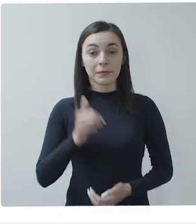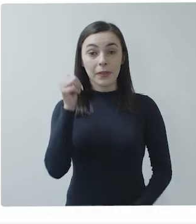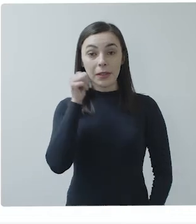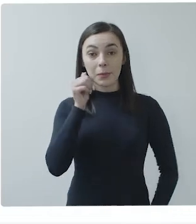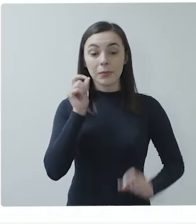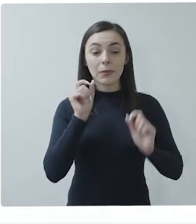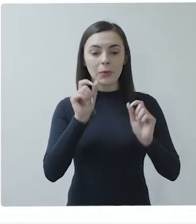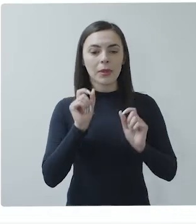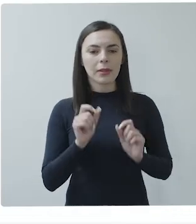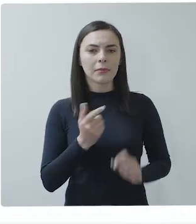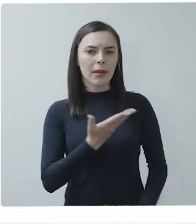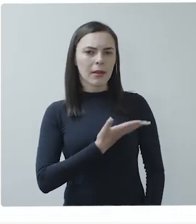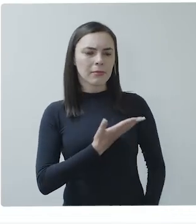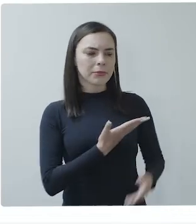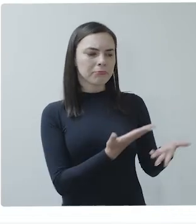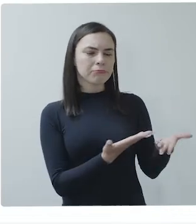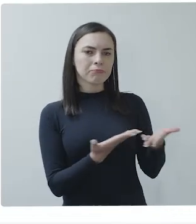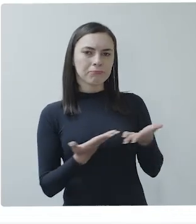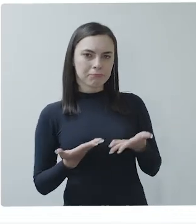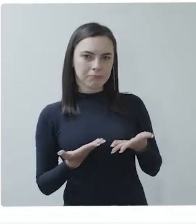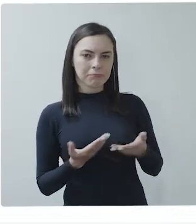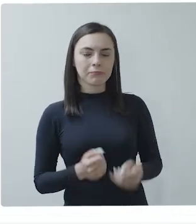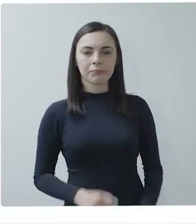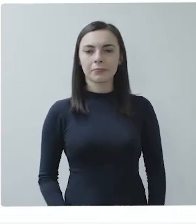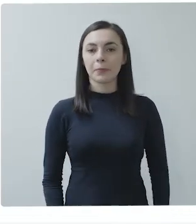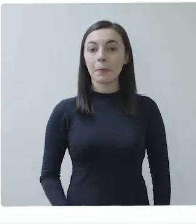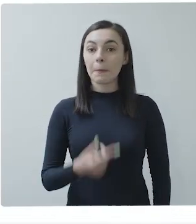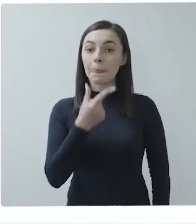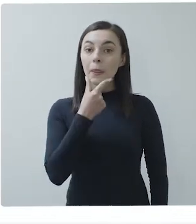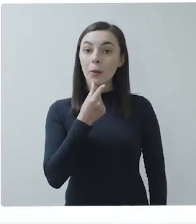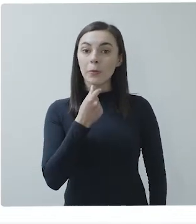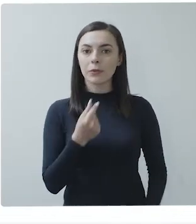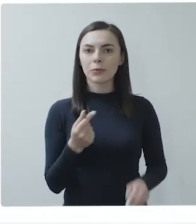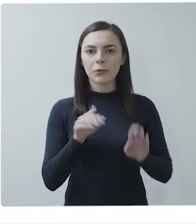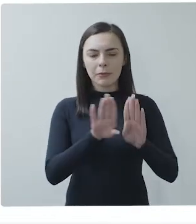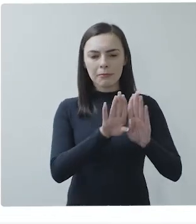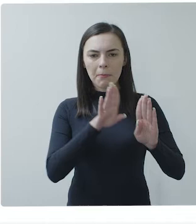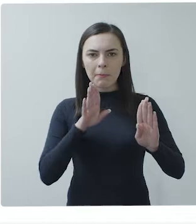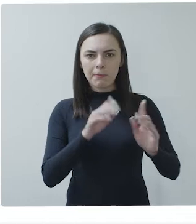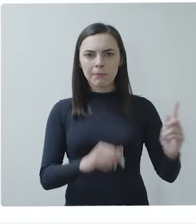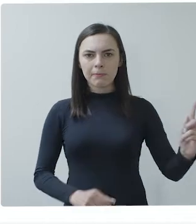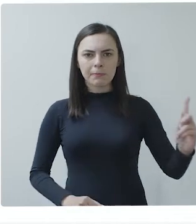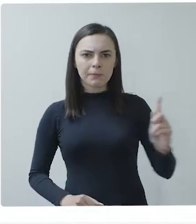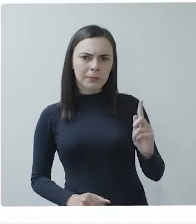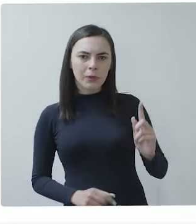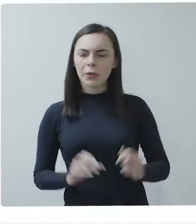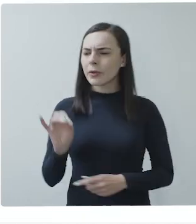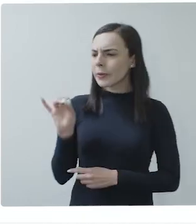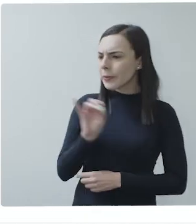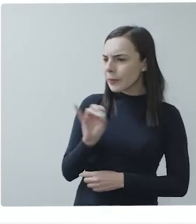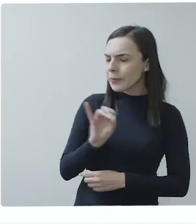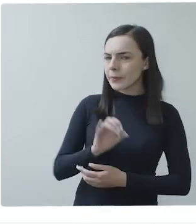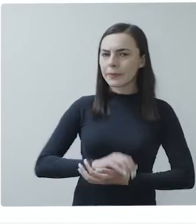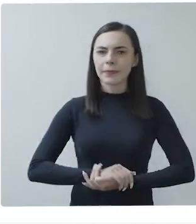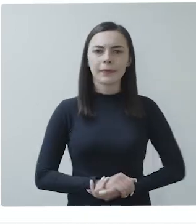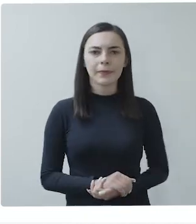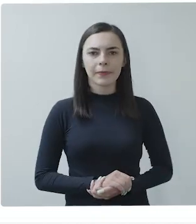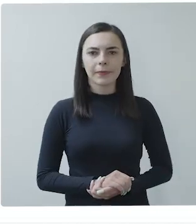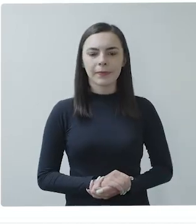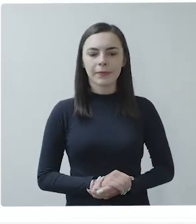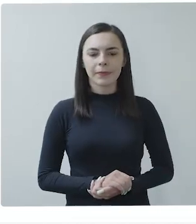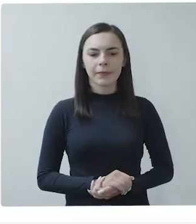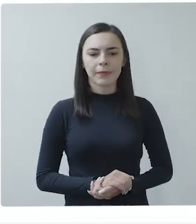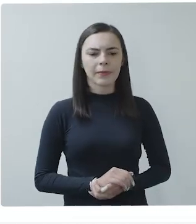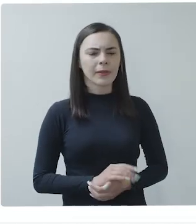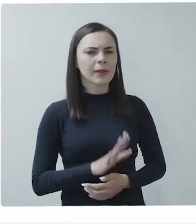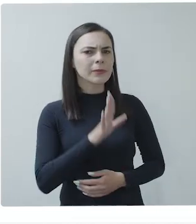casa dela um amigo. Ele chega na porta da casa e fala: oi! Ela faz